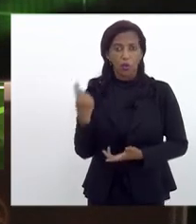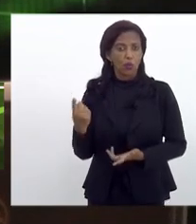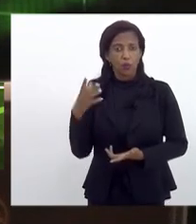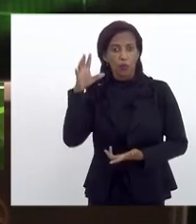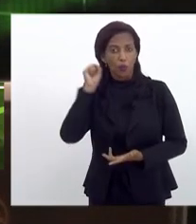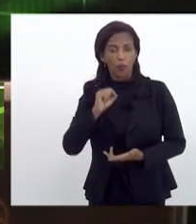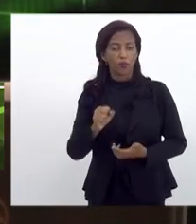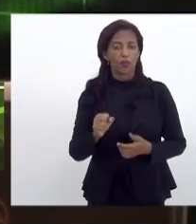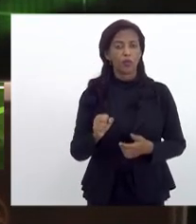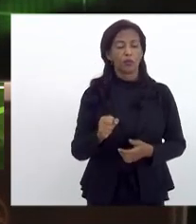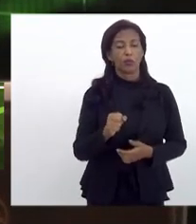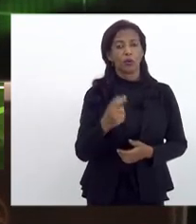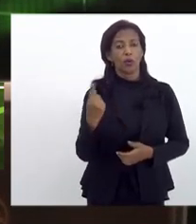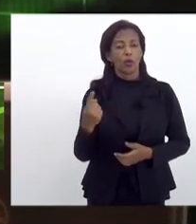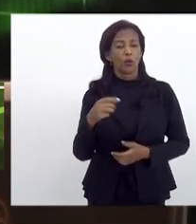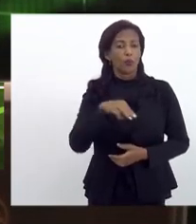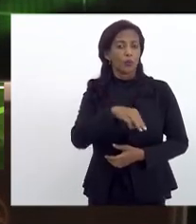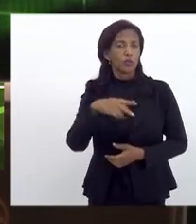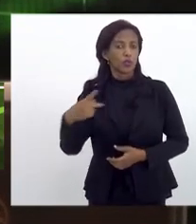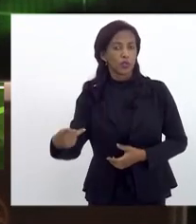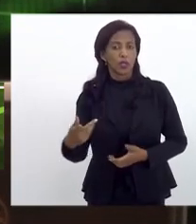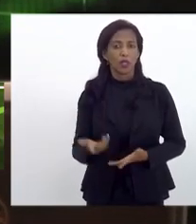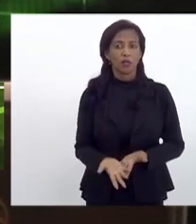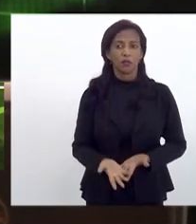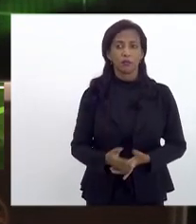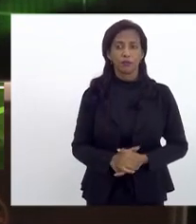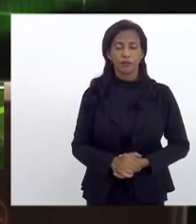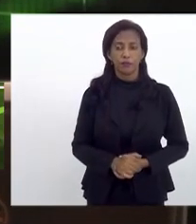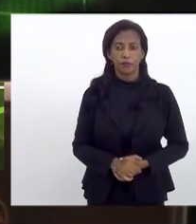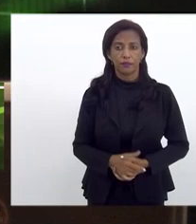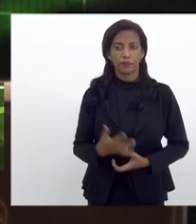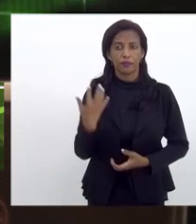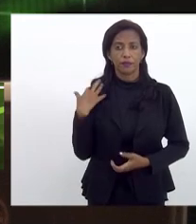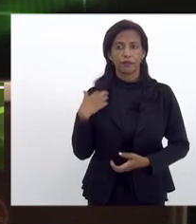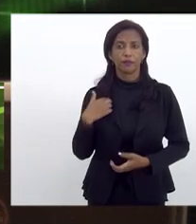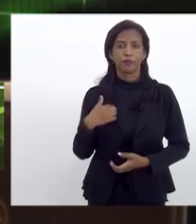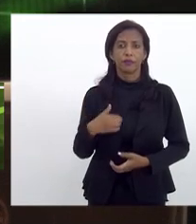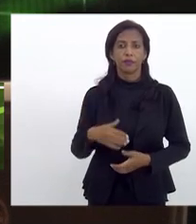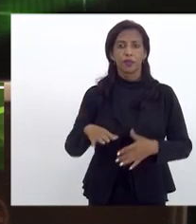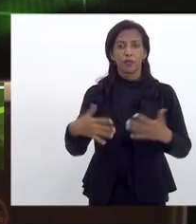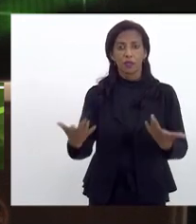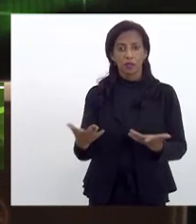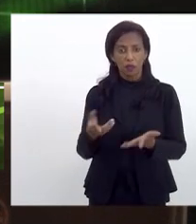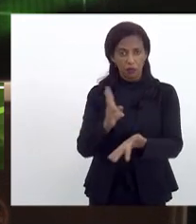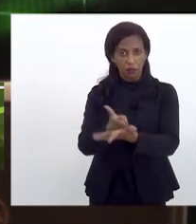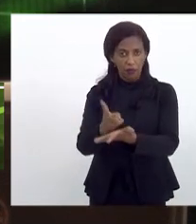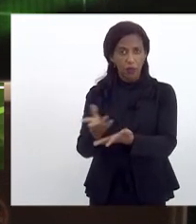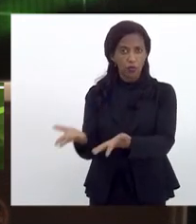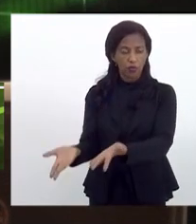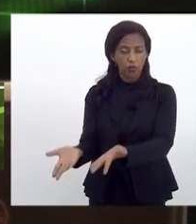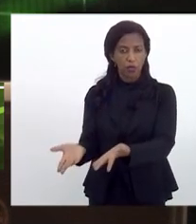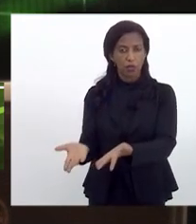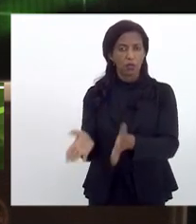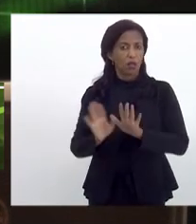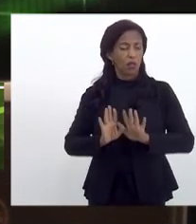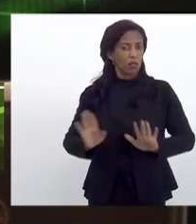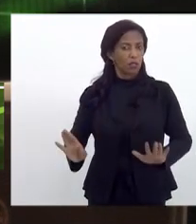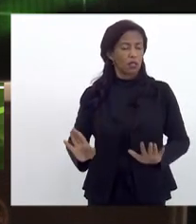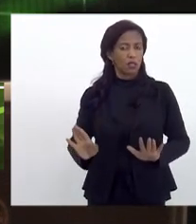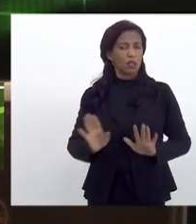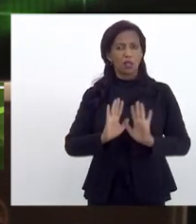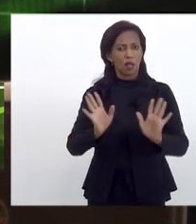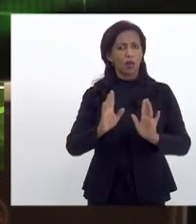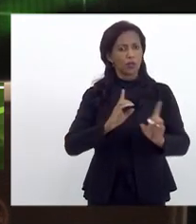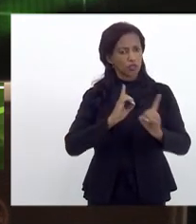Tribunal de Contas Ministério Público Então Não continuar assim Não Não vai continuar Nós estamos debatendo isso Isso aqui é fruto De um acúmulo Das